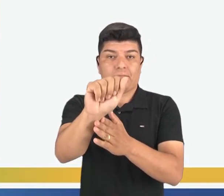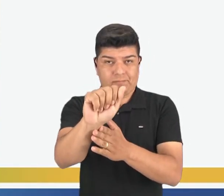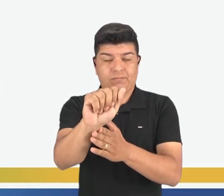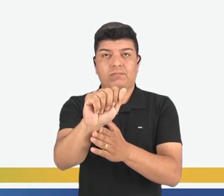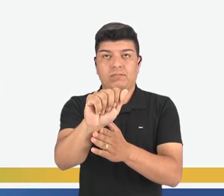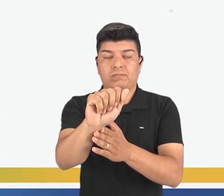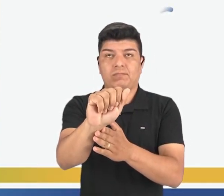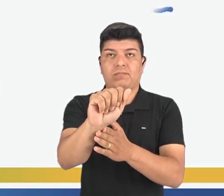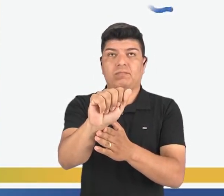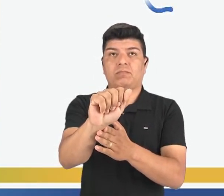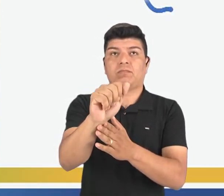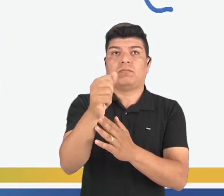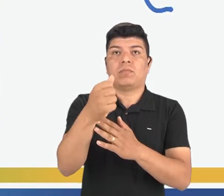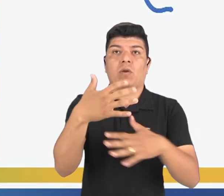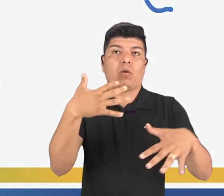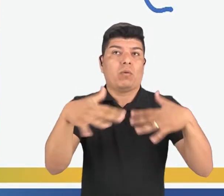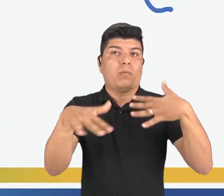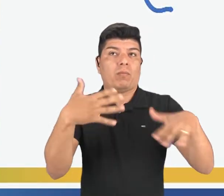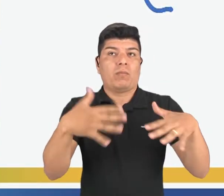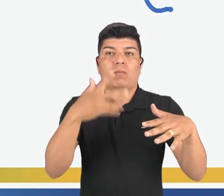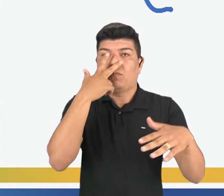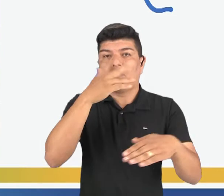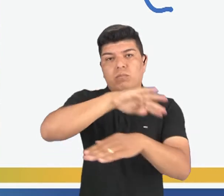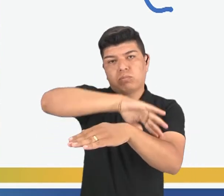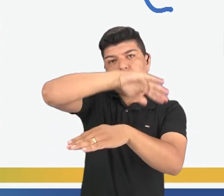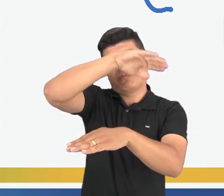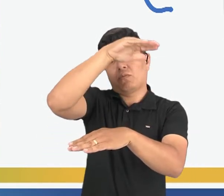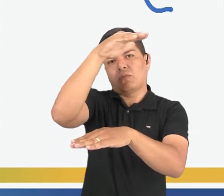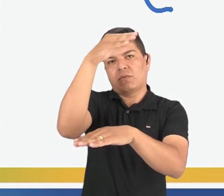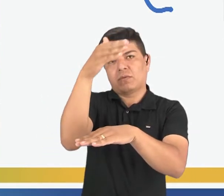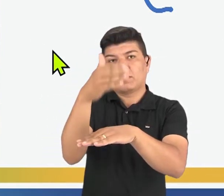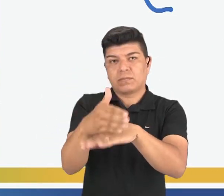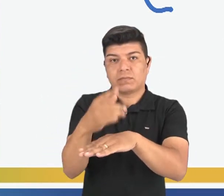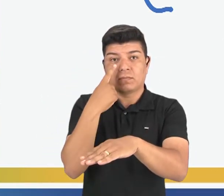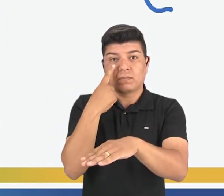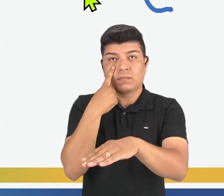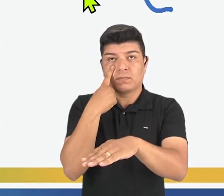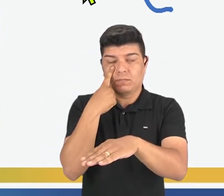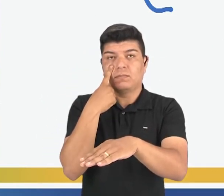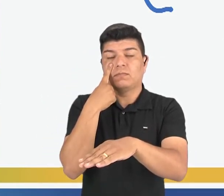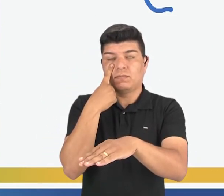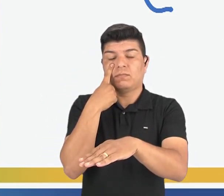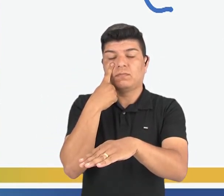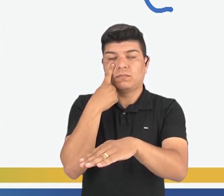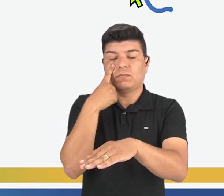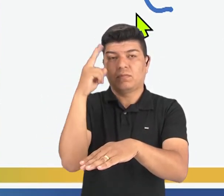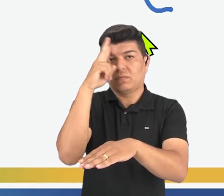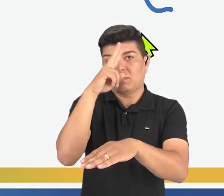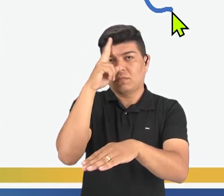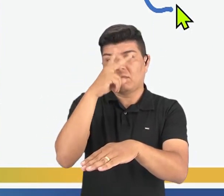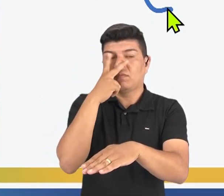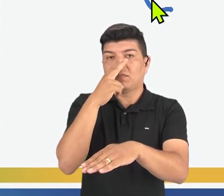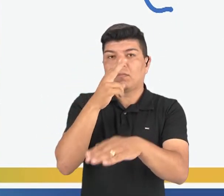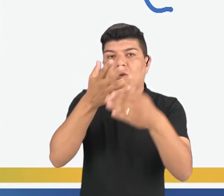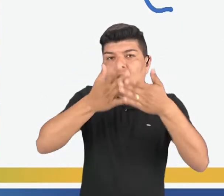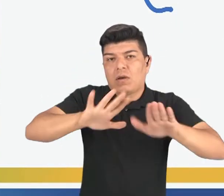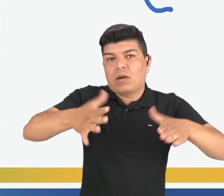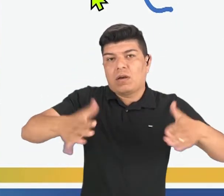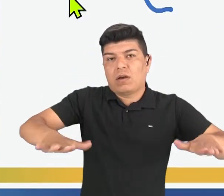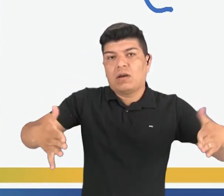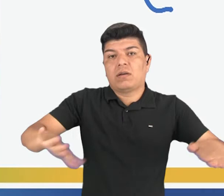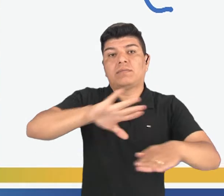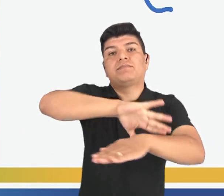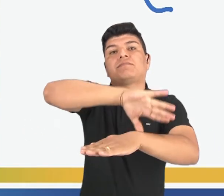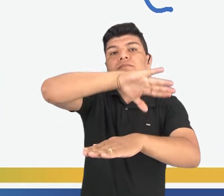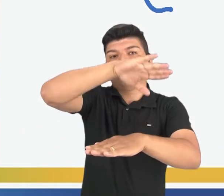que é o quê, ó? Esse movimento aí que essa imagem faz, ó. Vendo a curva? como lembra a onda, né? Por isso que